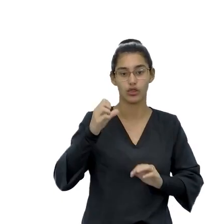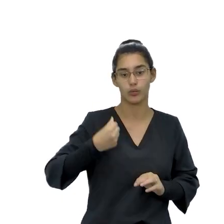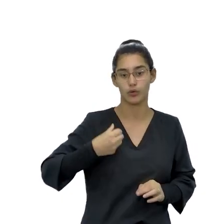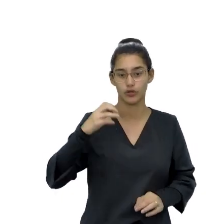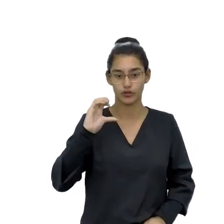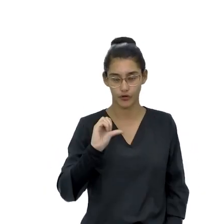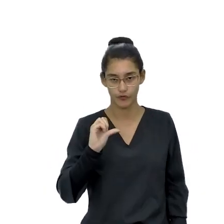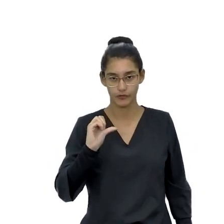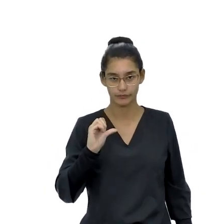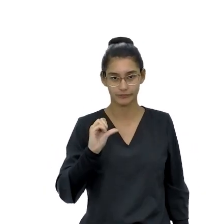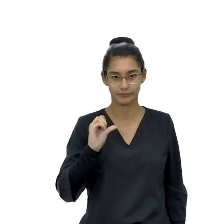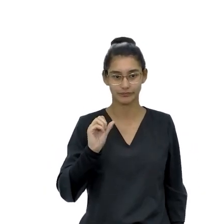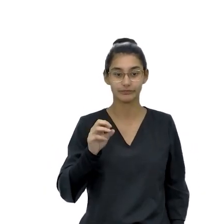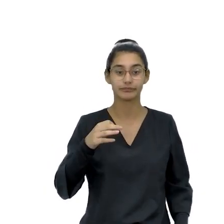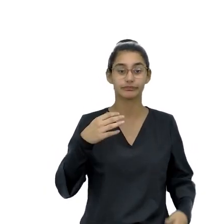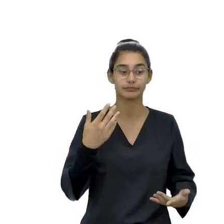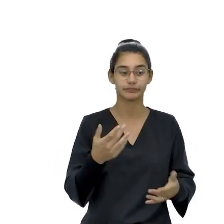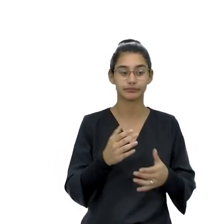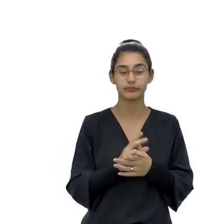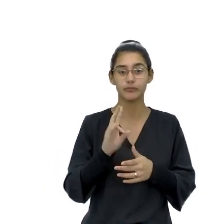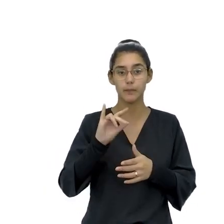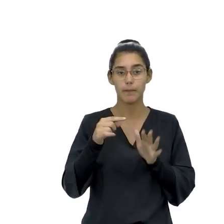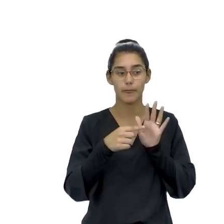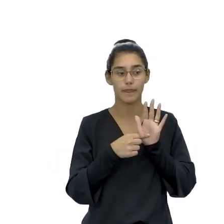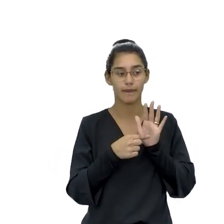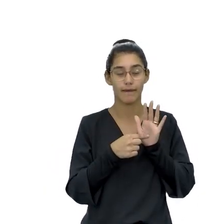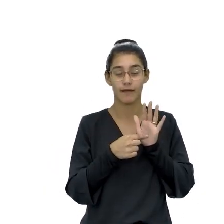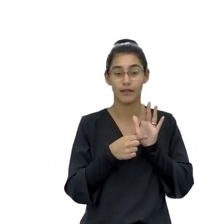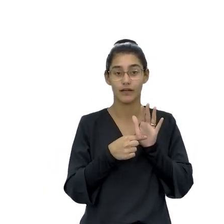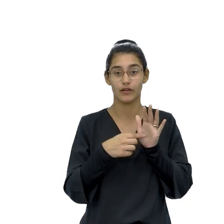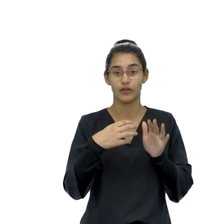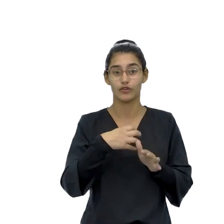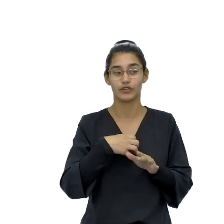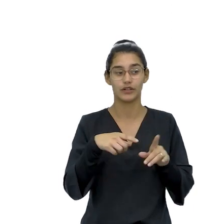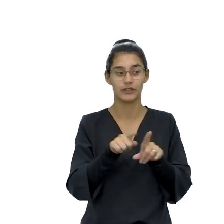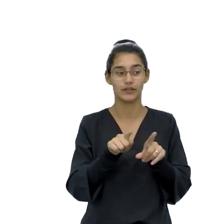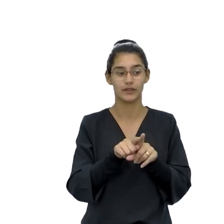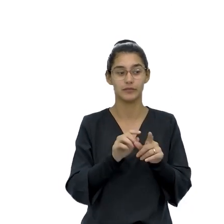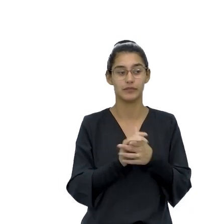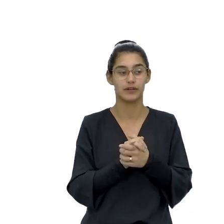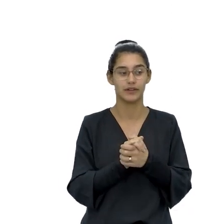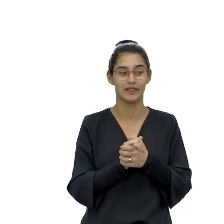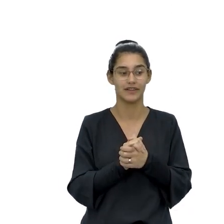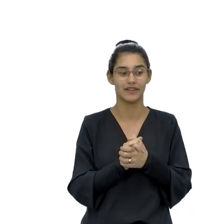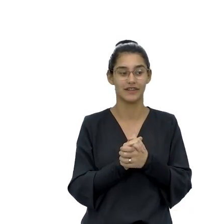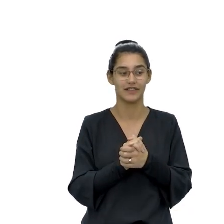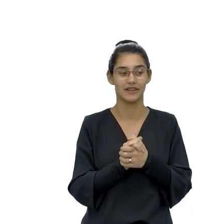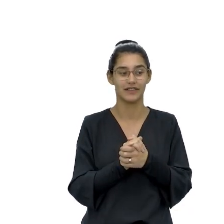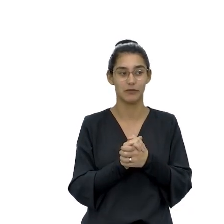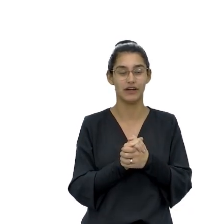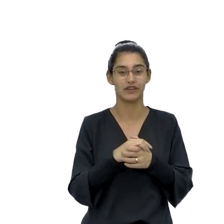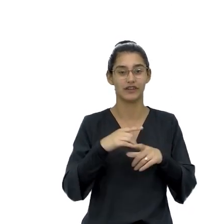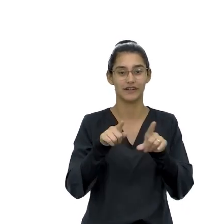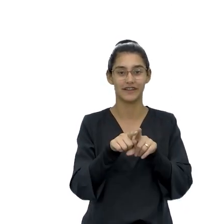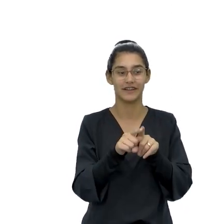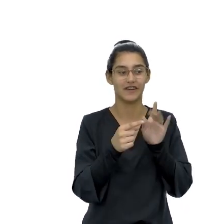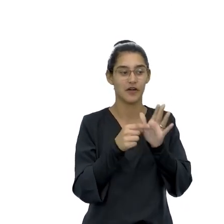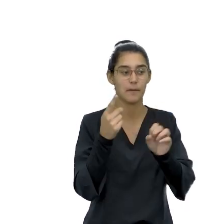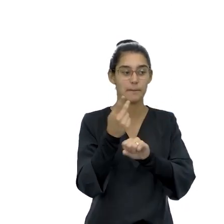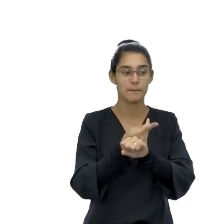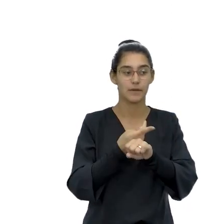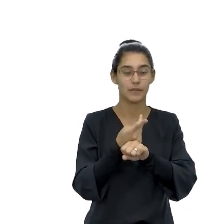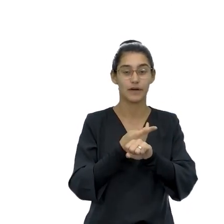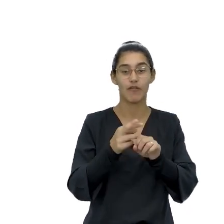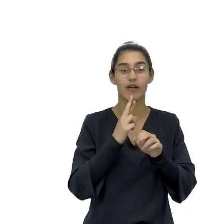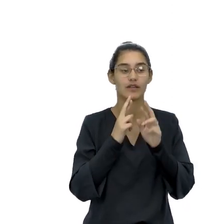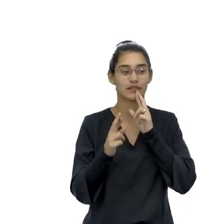Então, nesse caso, ele vai apresentar essa forma subtrativa, tá ok? E que ele vai buscar o